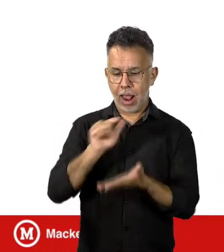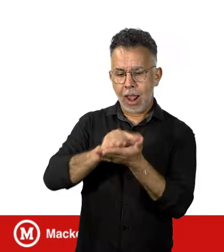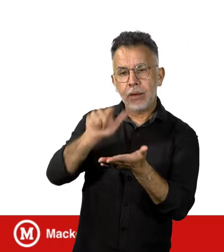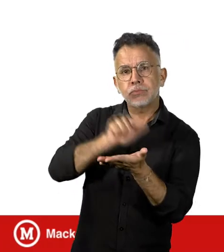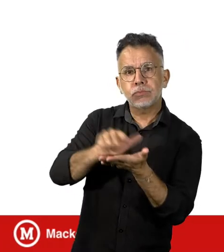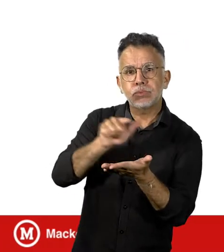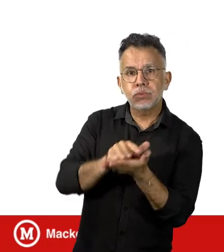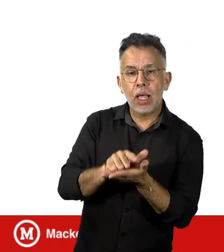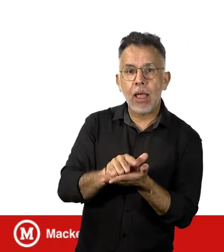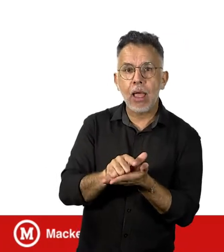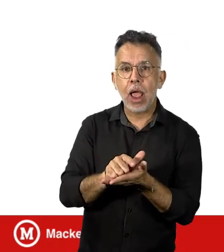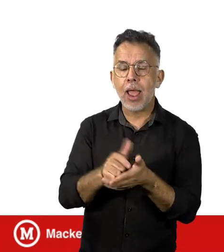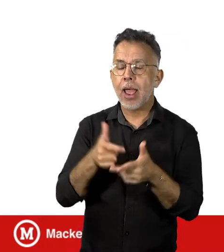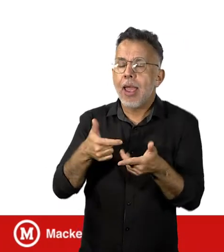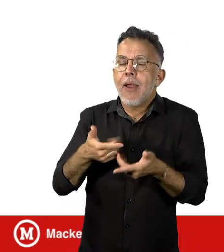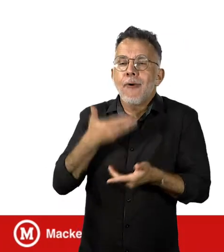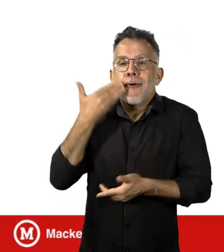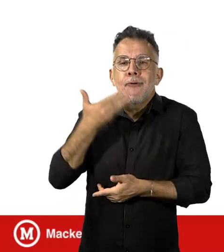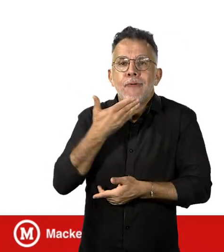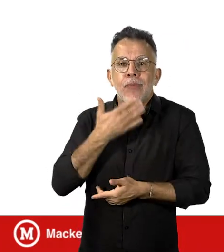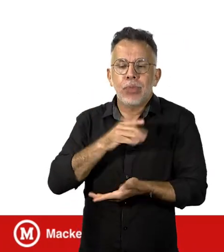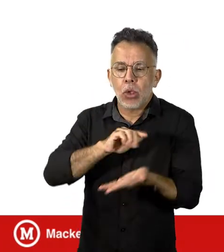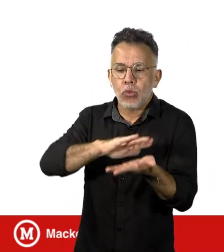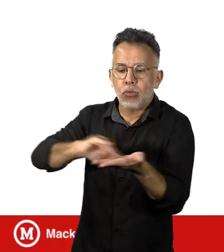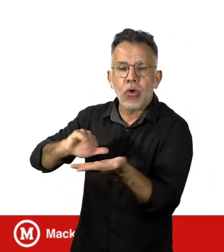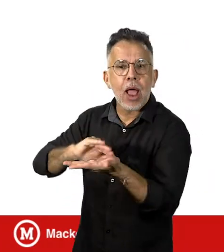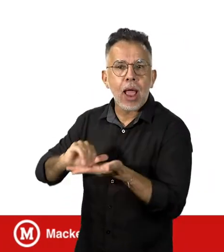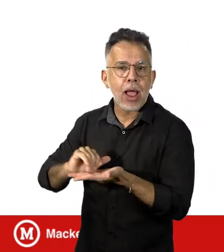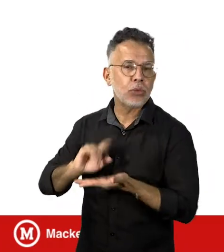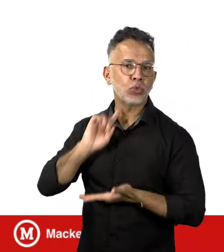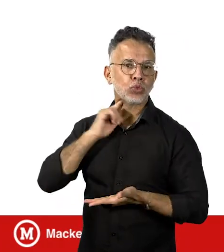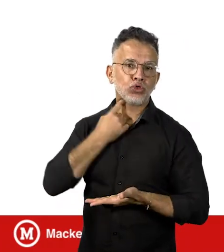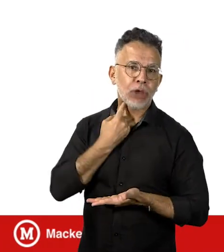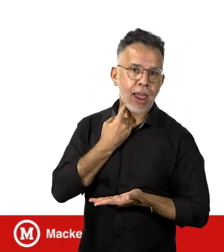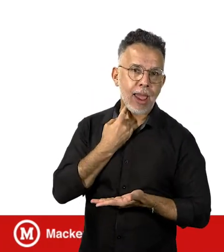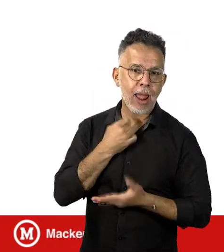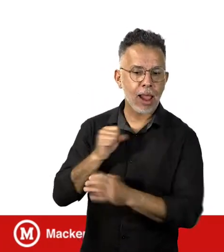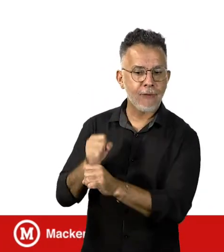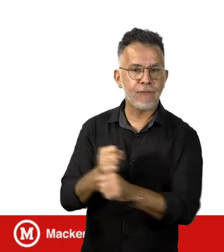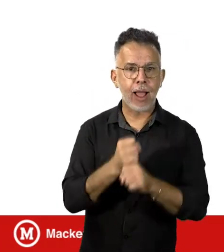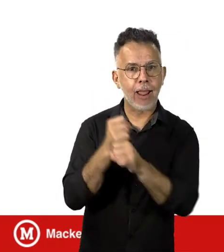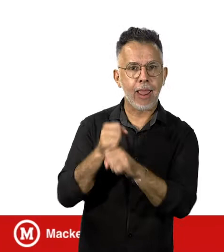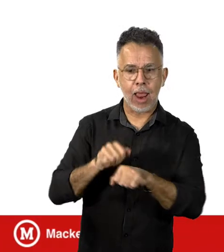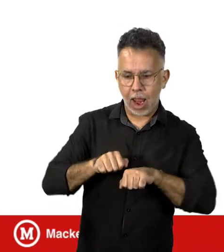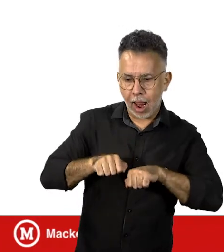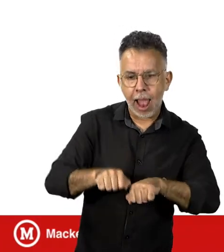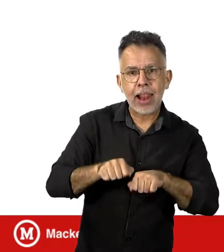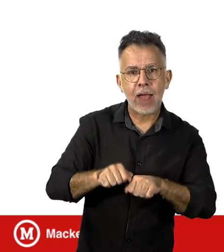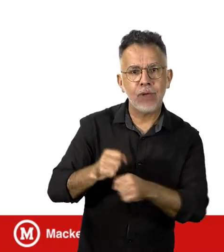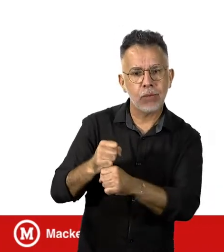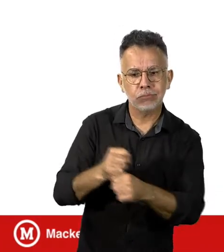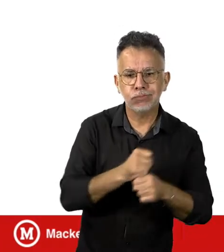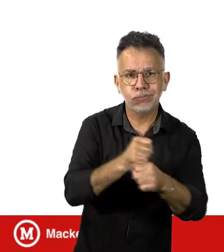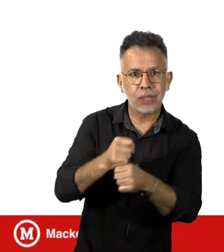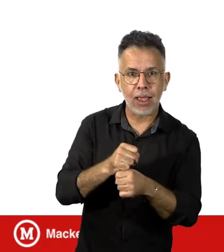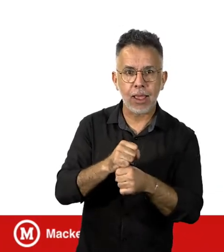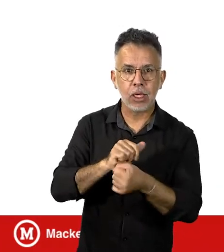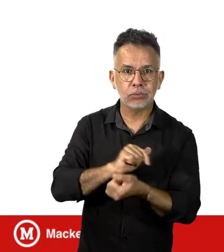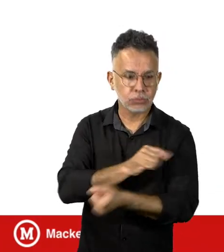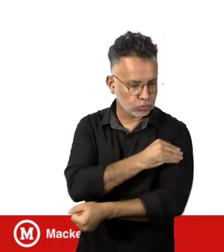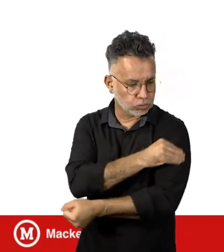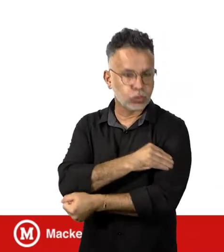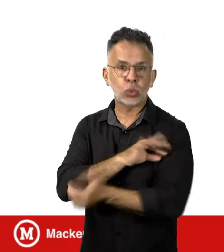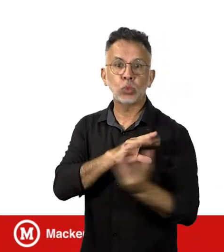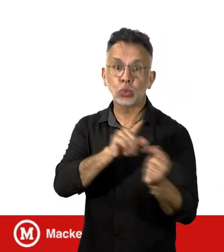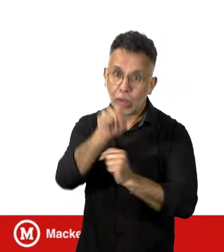tornar limpo, asseado, tirar as impurezas, as sujeiras, varrer, lavar, higienizar. Tudo